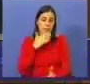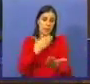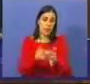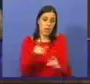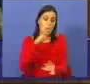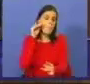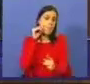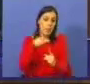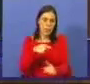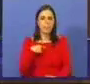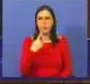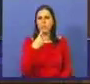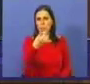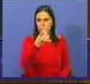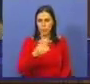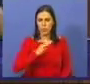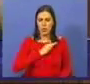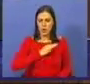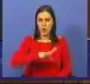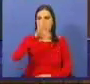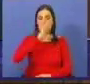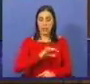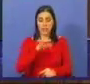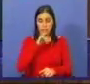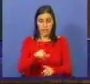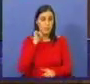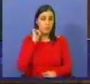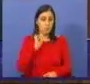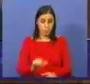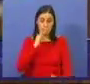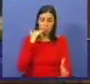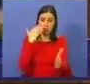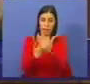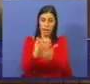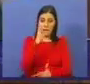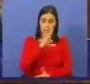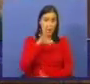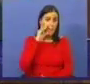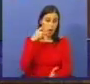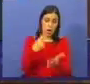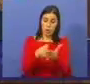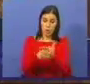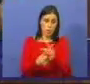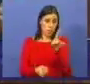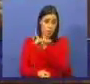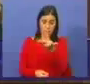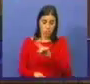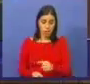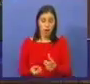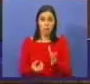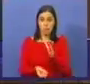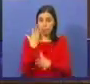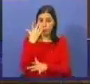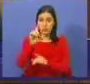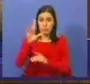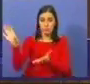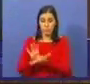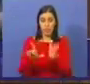banco. E por isso eu pergunto-lhe, Sr. Ministro, se este aval for concedido e se o banco não pagar, ativam-se os